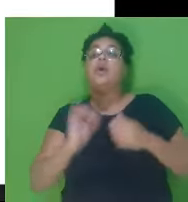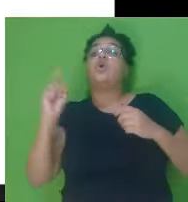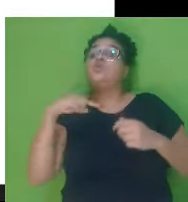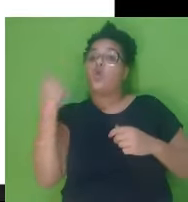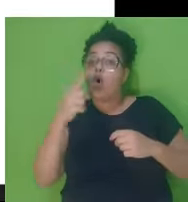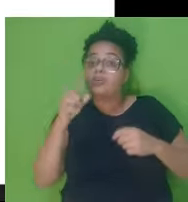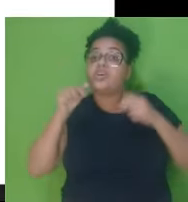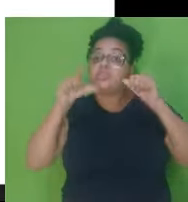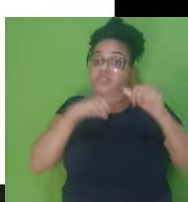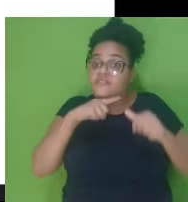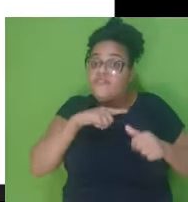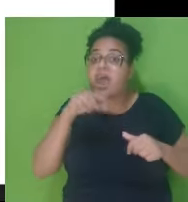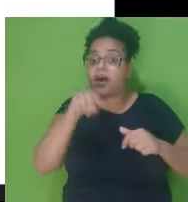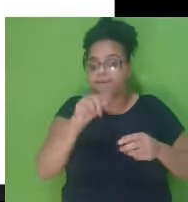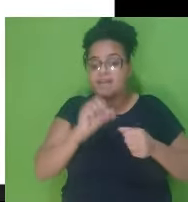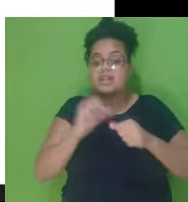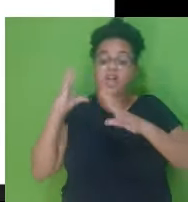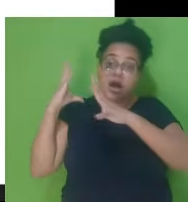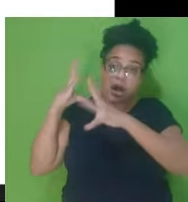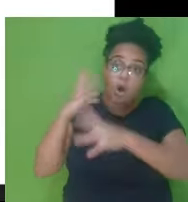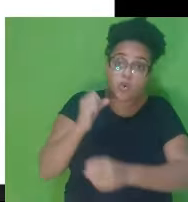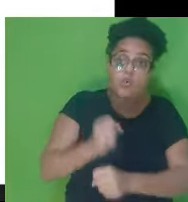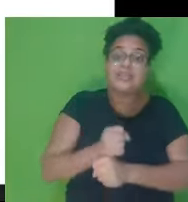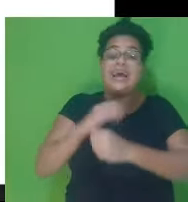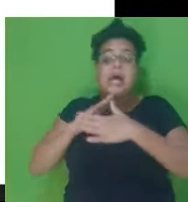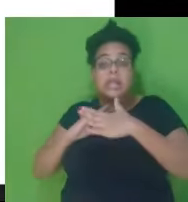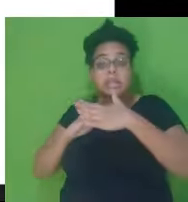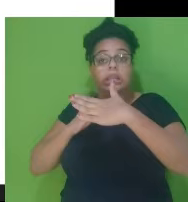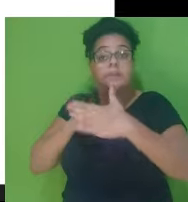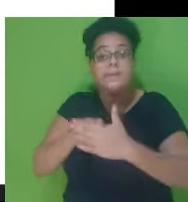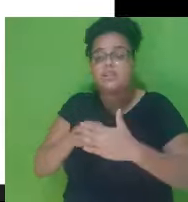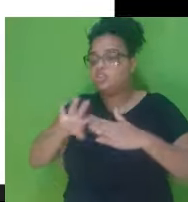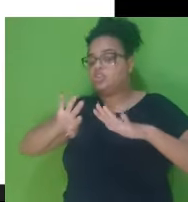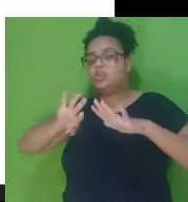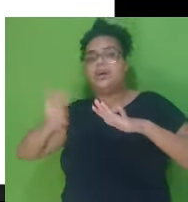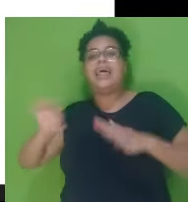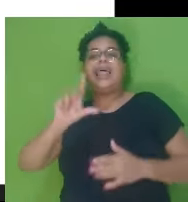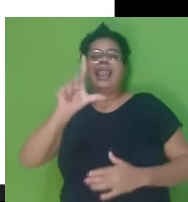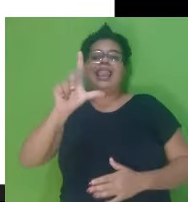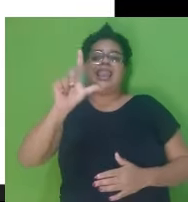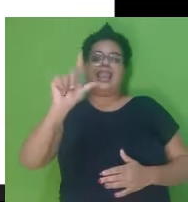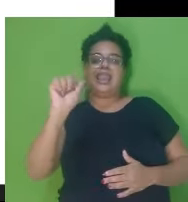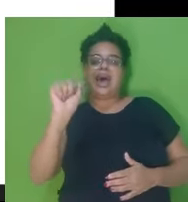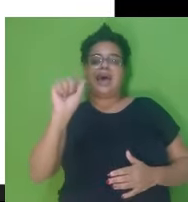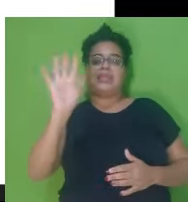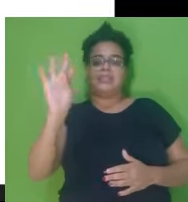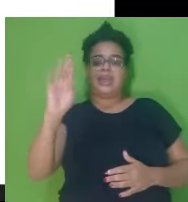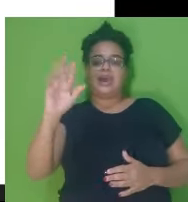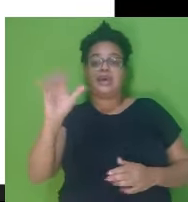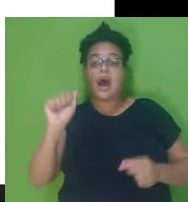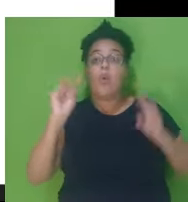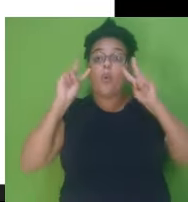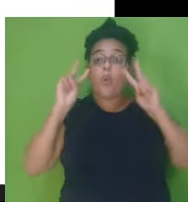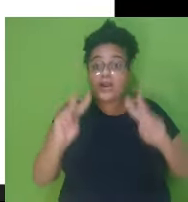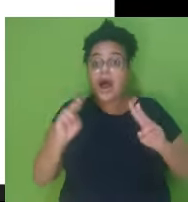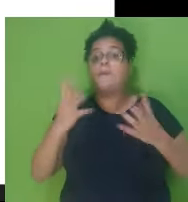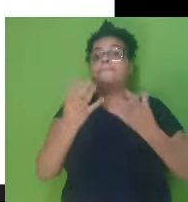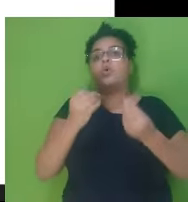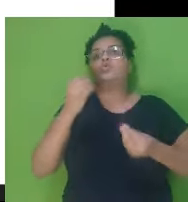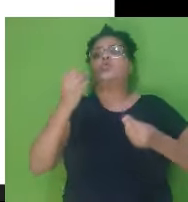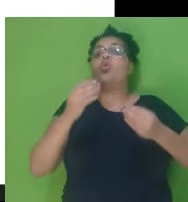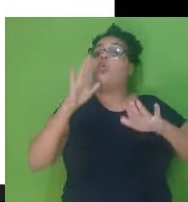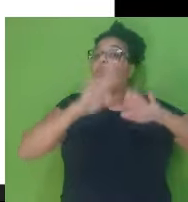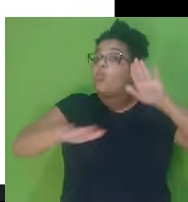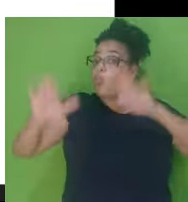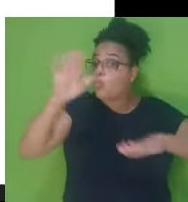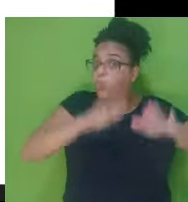gente tiver com uma situação dessa, a gente vai calcular os limites laterais e olhar com muito cuidado